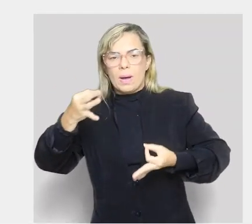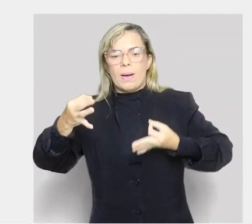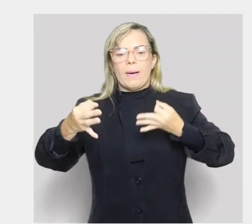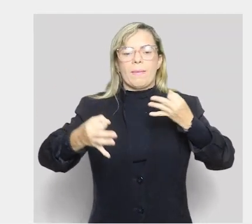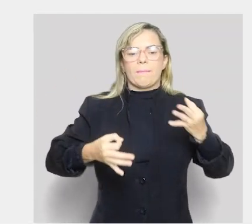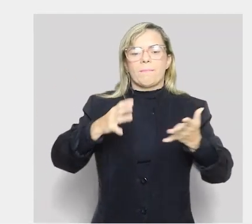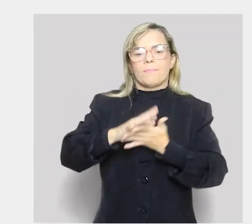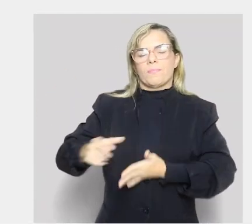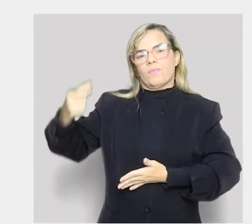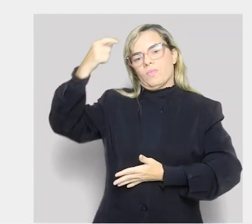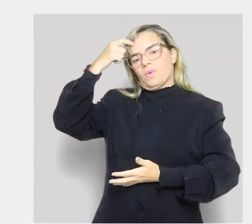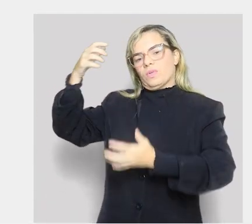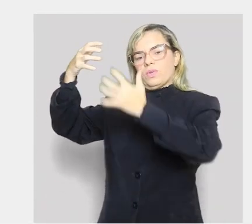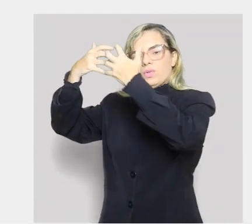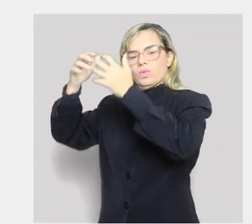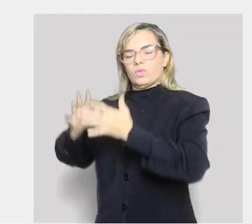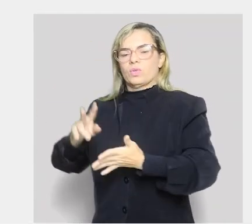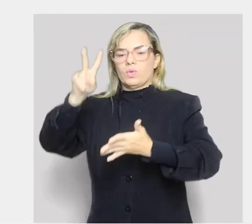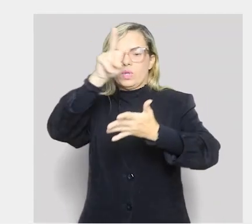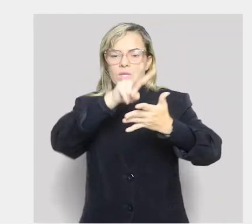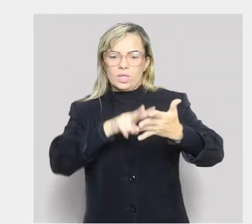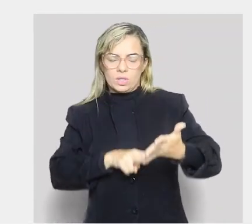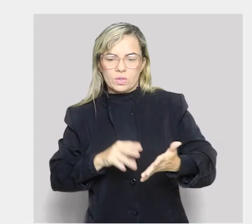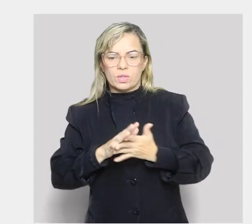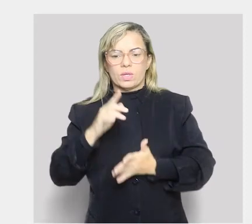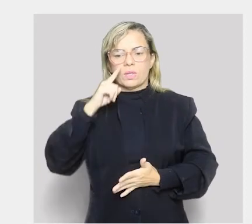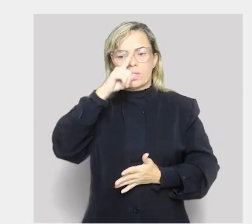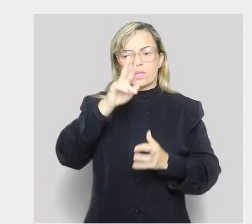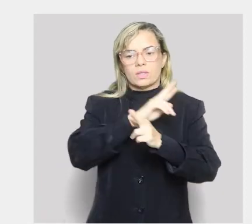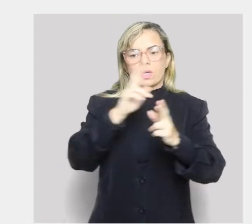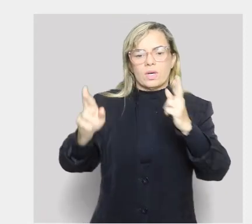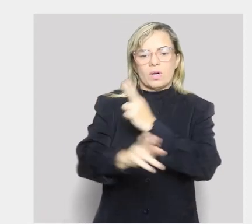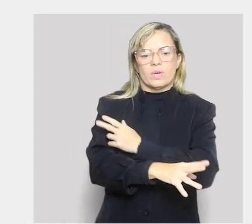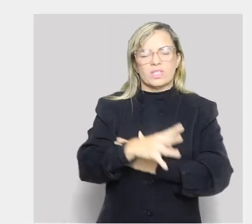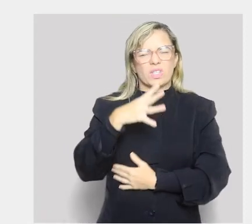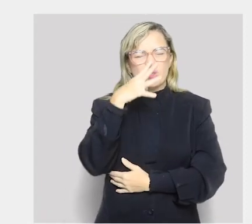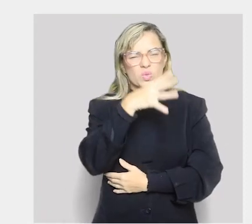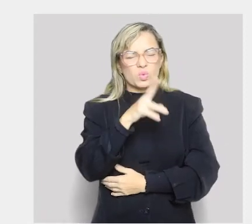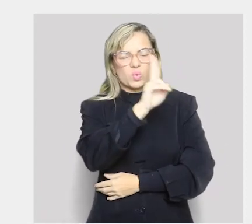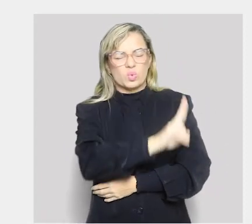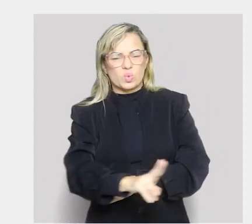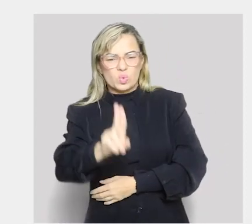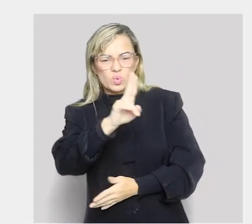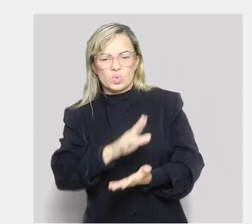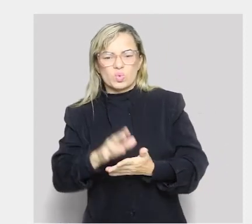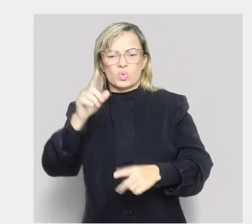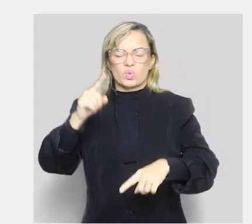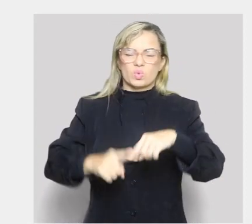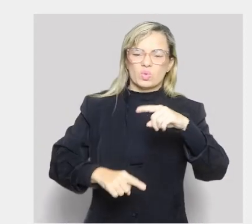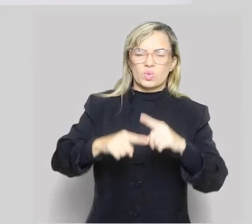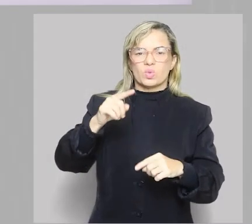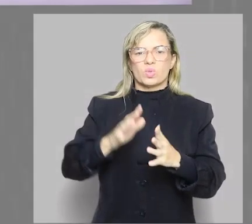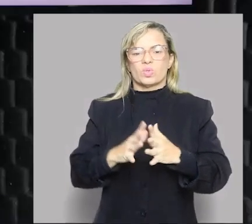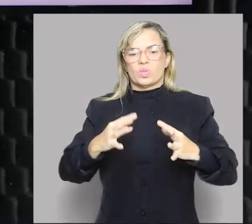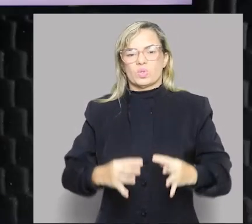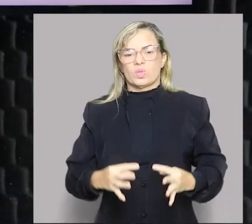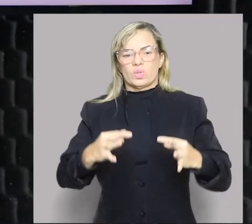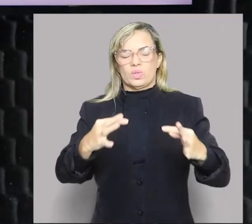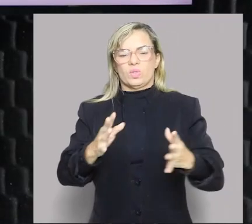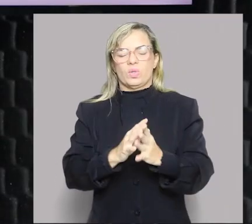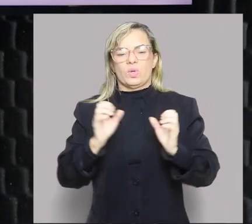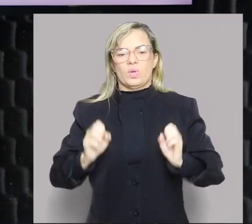aqui conscientização do leitor, tá? Dos perigos relacionados ao excesso de produtos